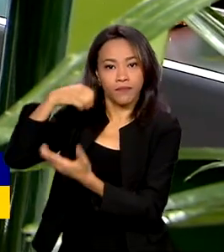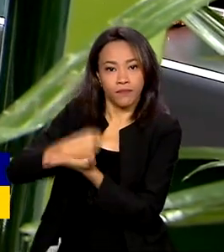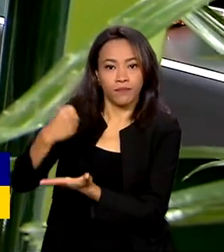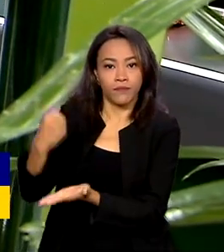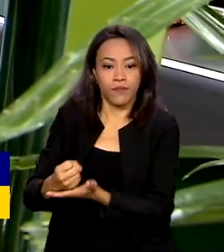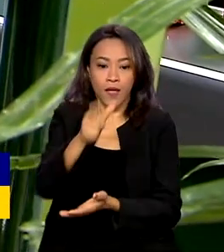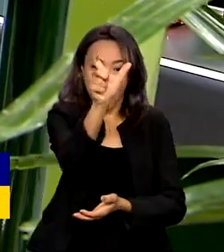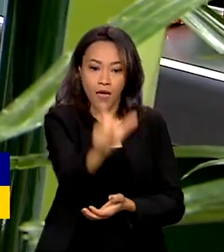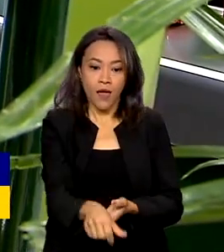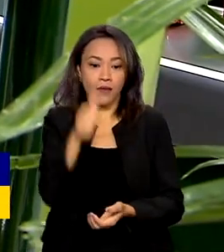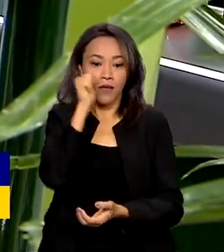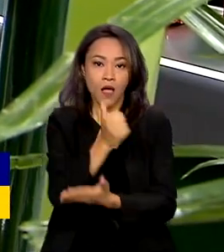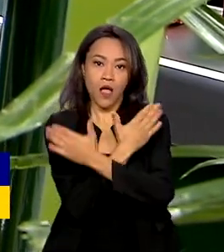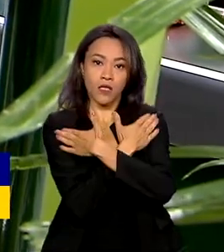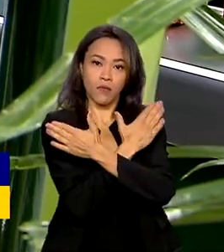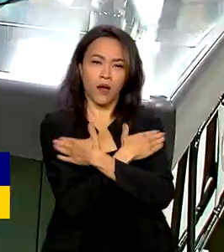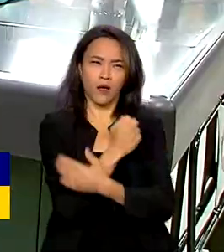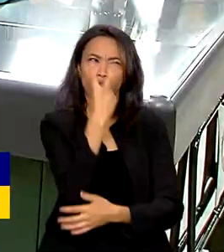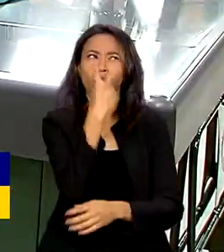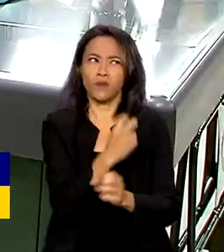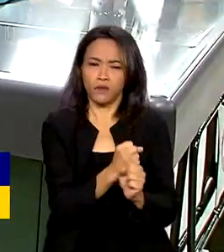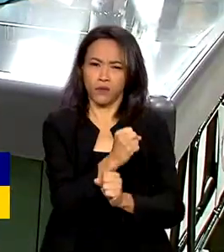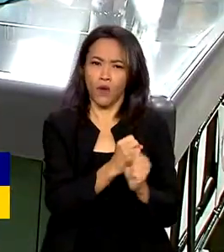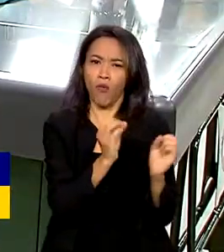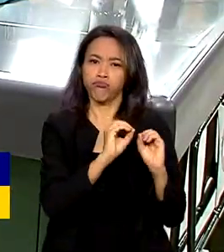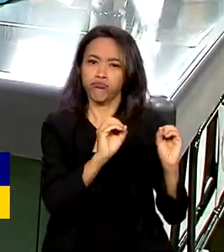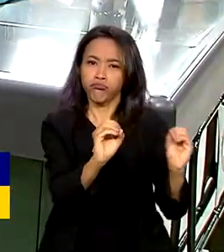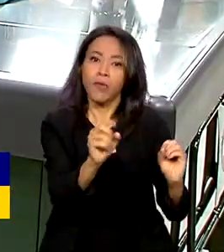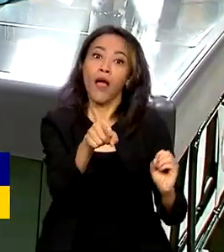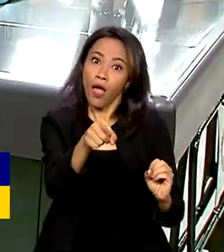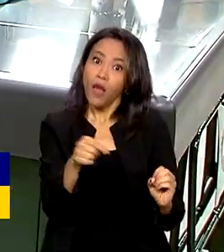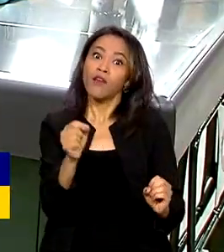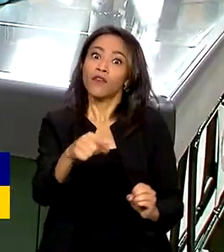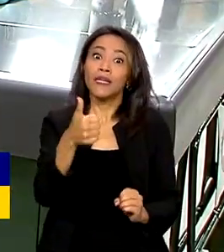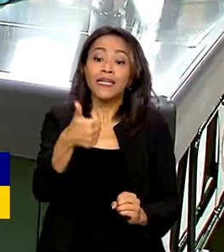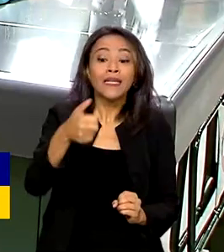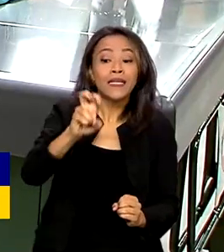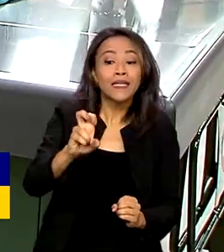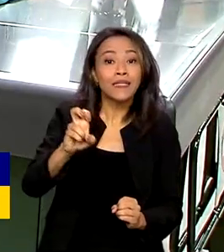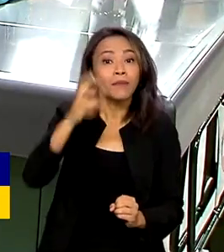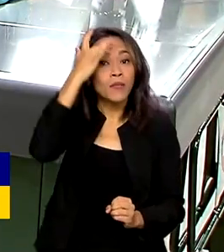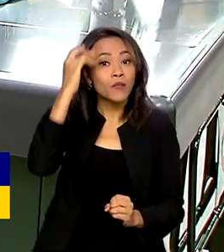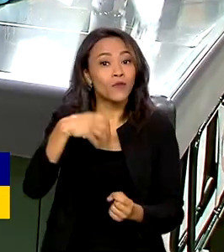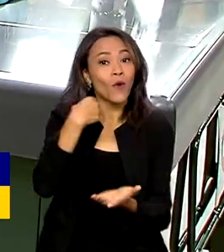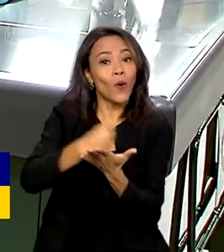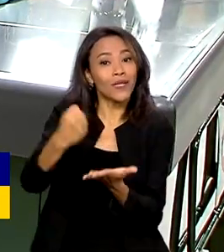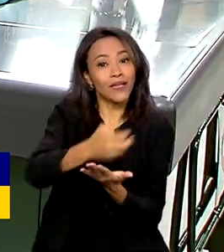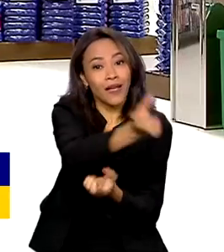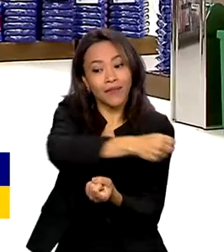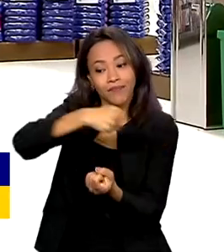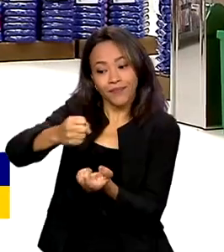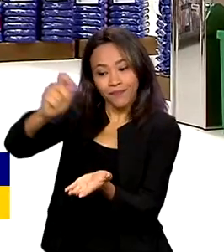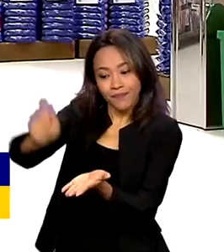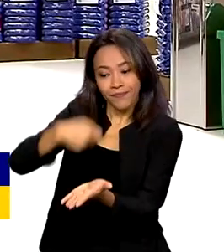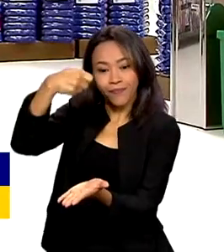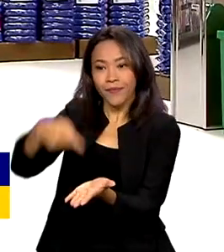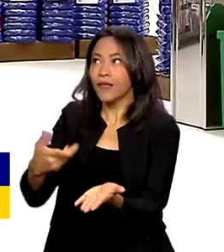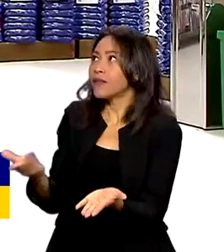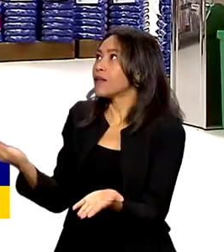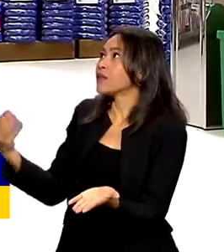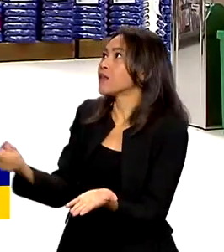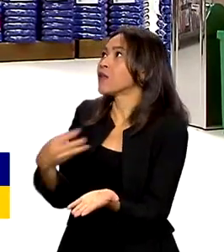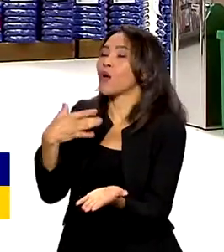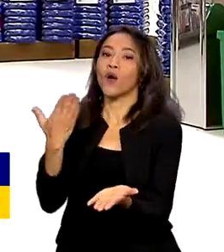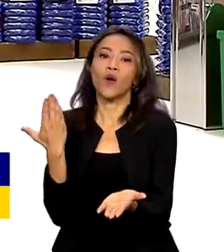que estava desempregada há mais de dois anos foi uma das 15 pessoas contratadas com carteira assinada nessa nova